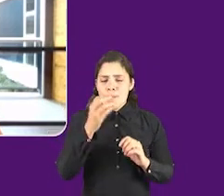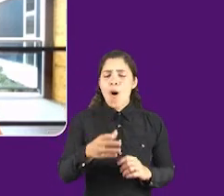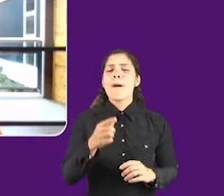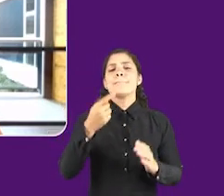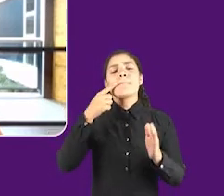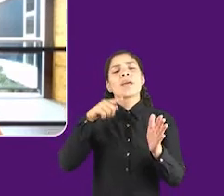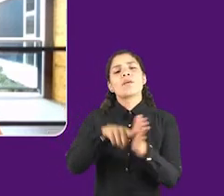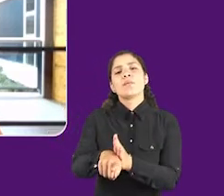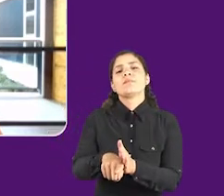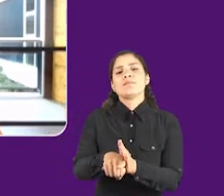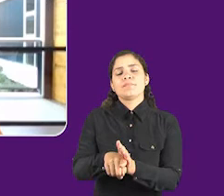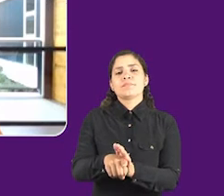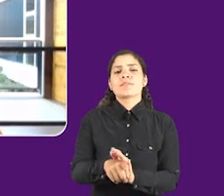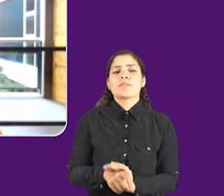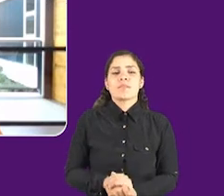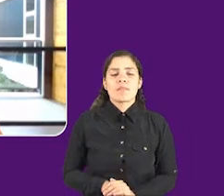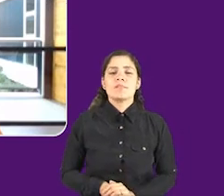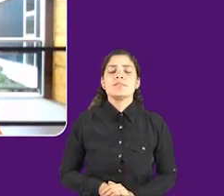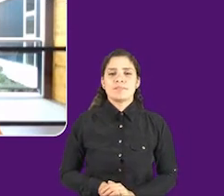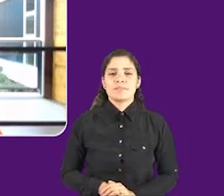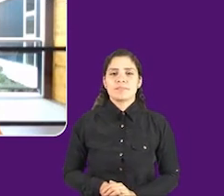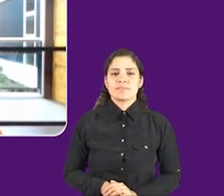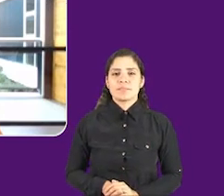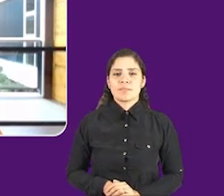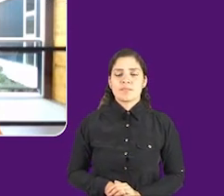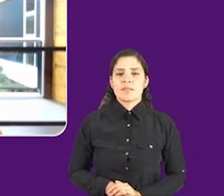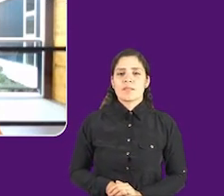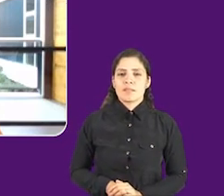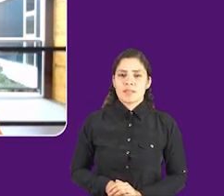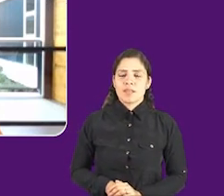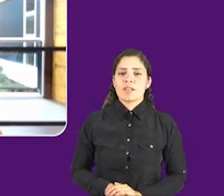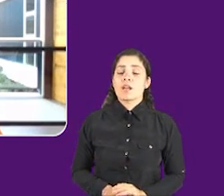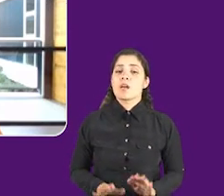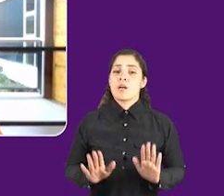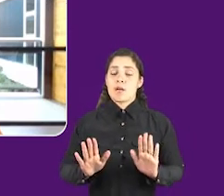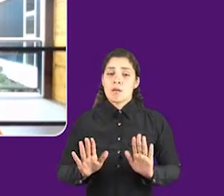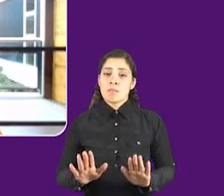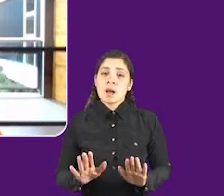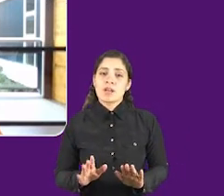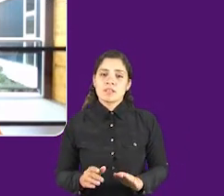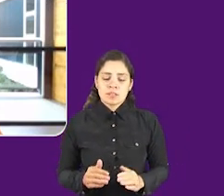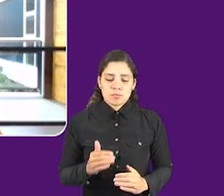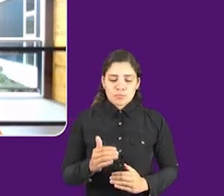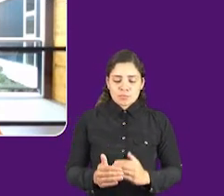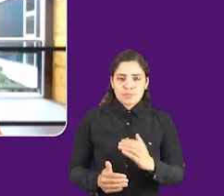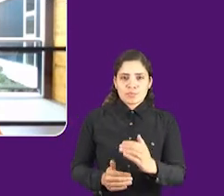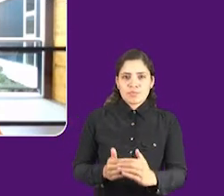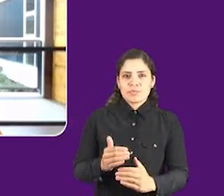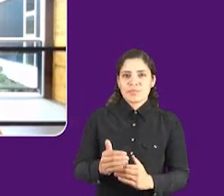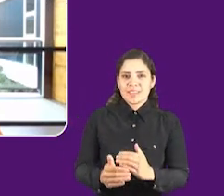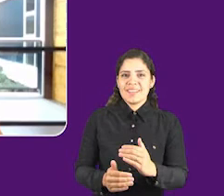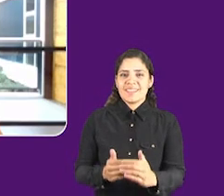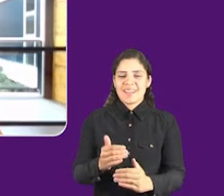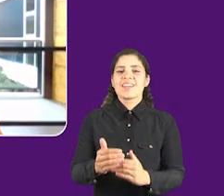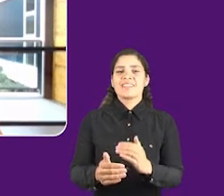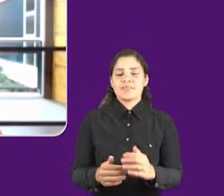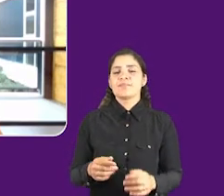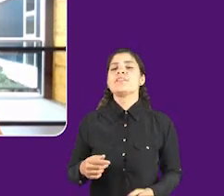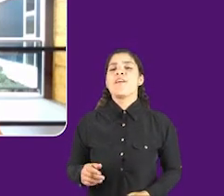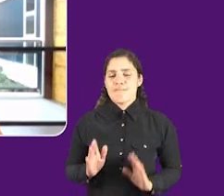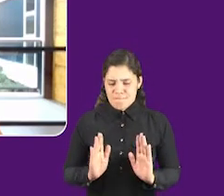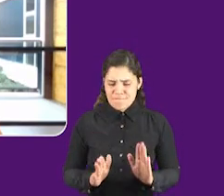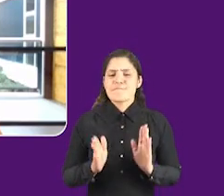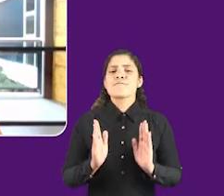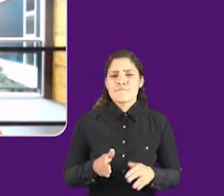já em Tambor rotativo o mapa do Brasil vai crescer temos um déficit Habitacional no Brasil que